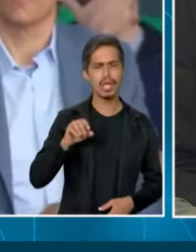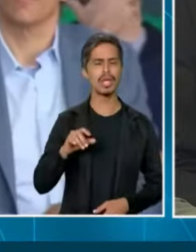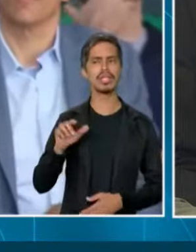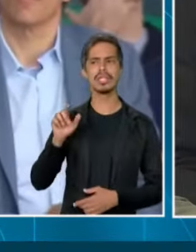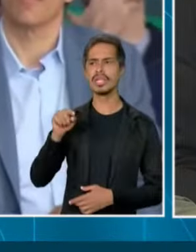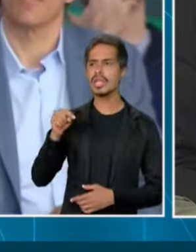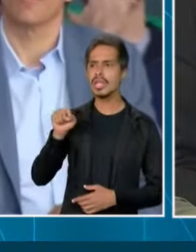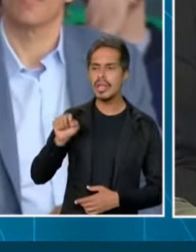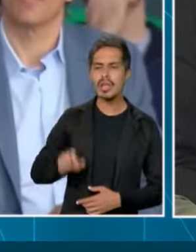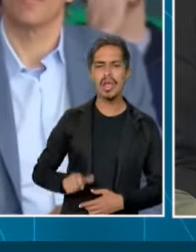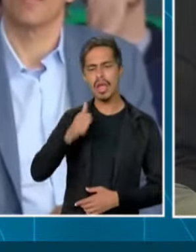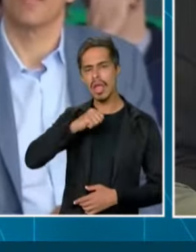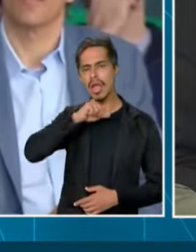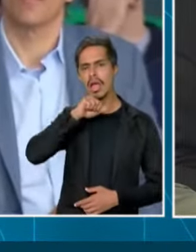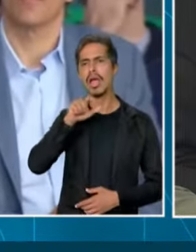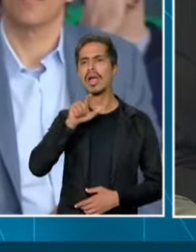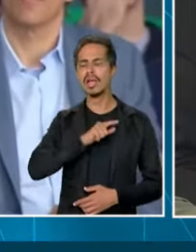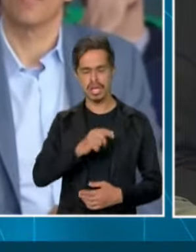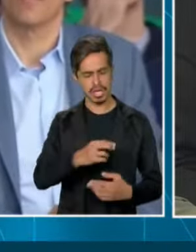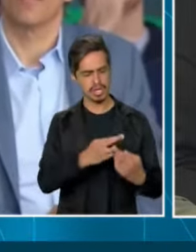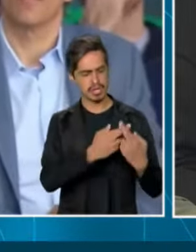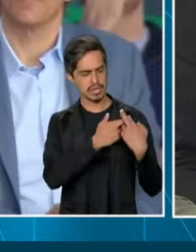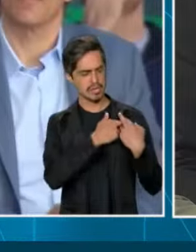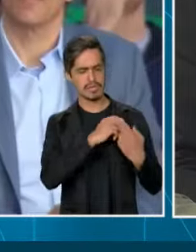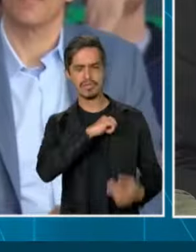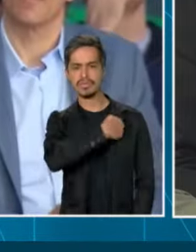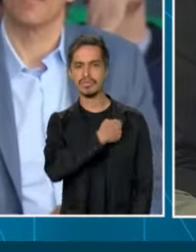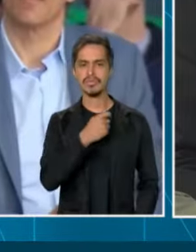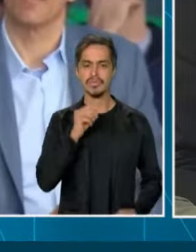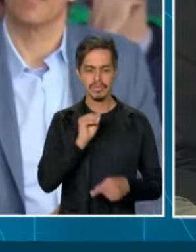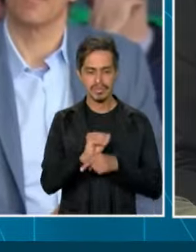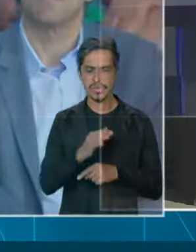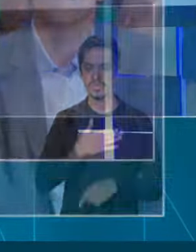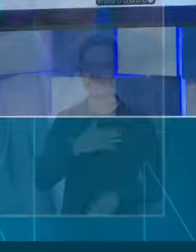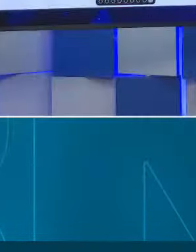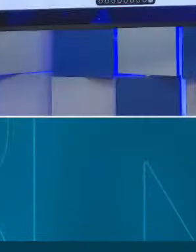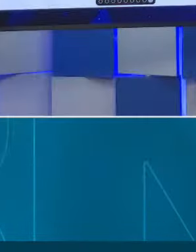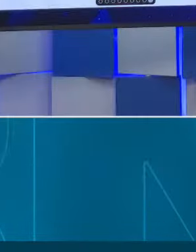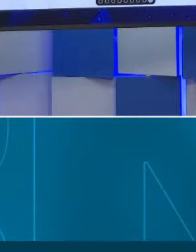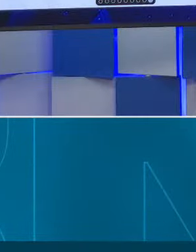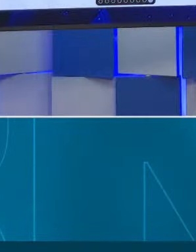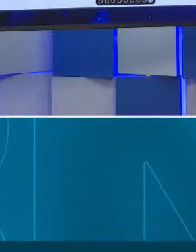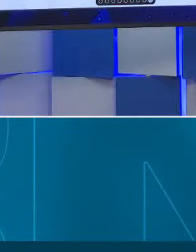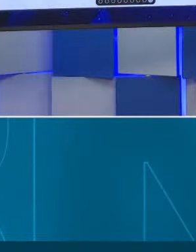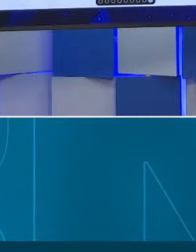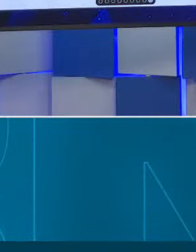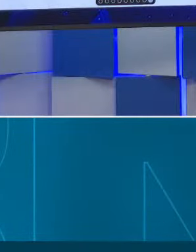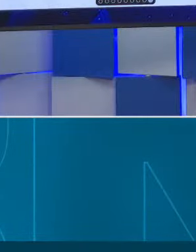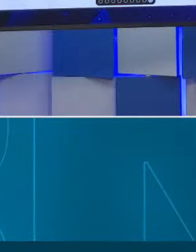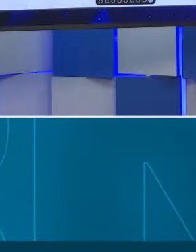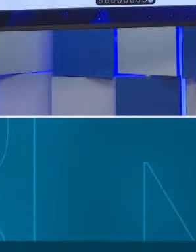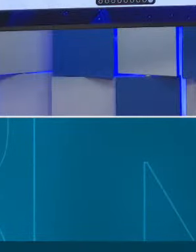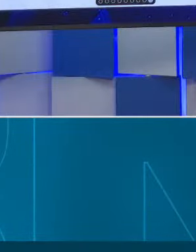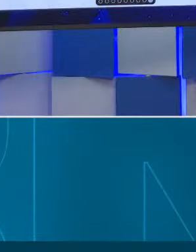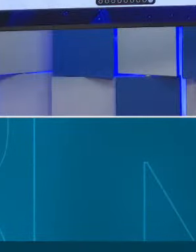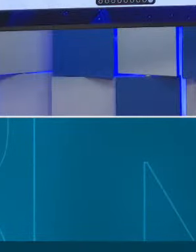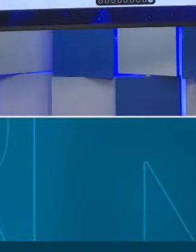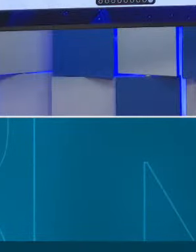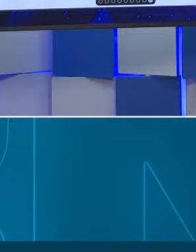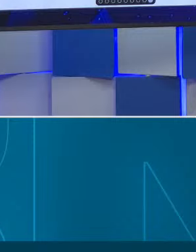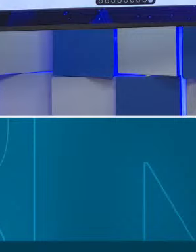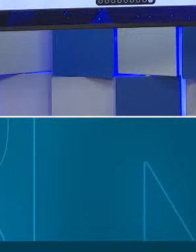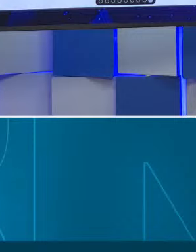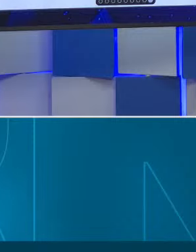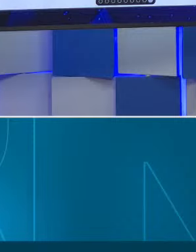Sudeste, né, não é nem pelas regiões onde o Lula tem maior aceitação. E, Maza, depois de ver nesses números aqui, né, 66